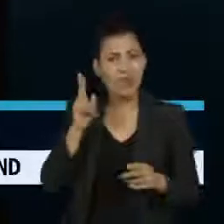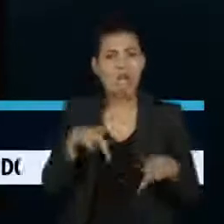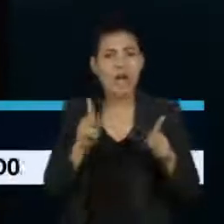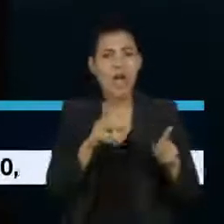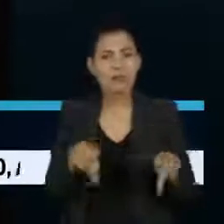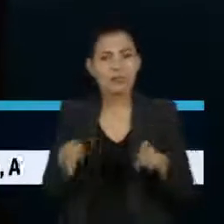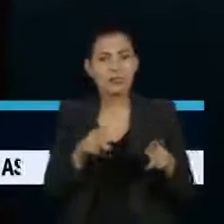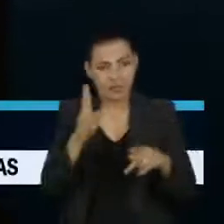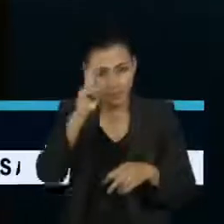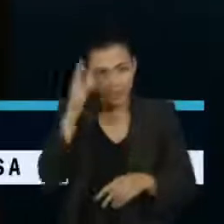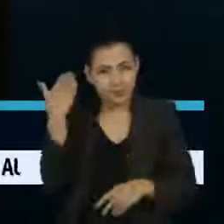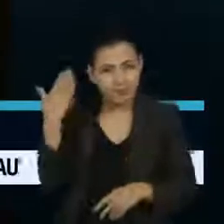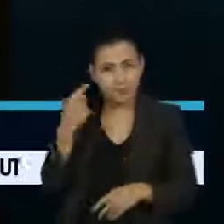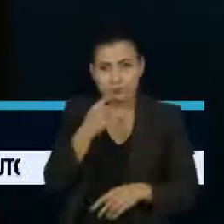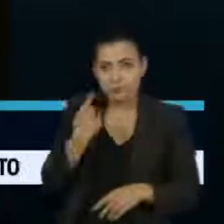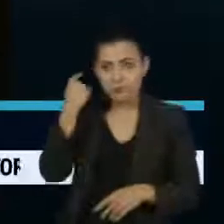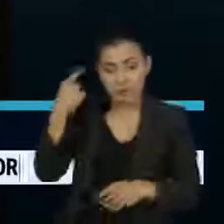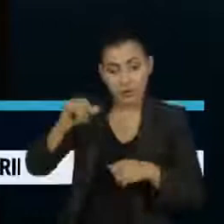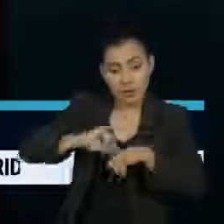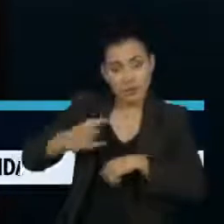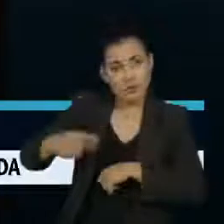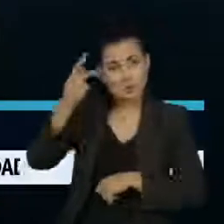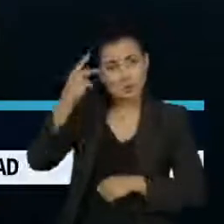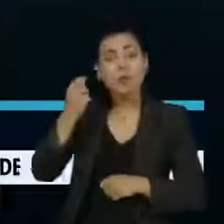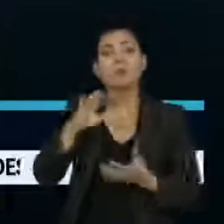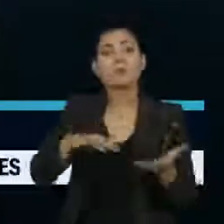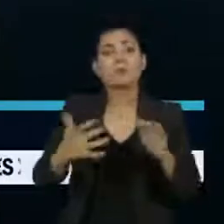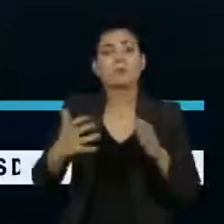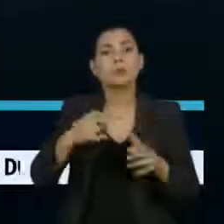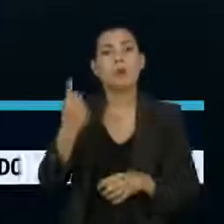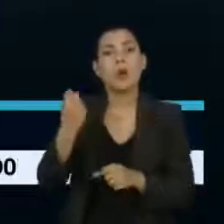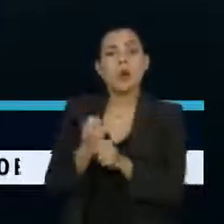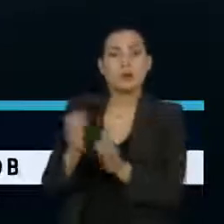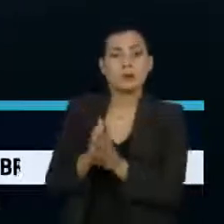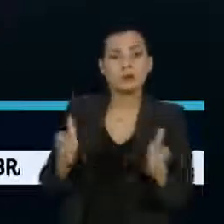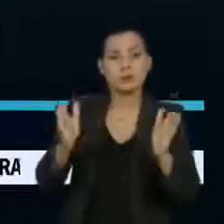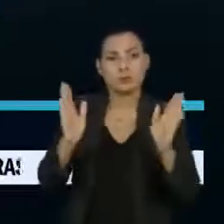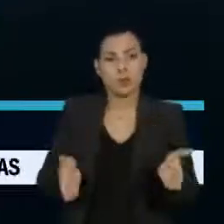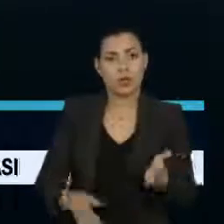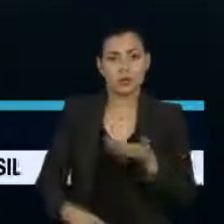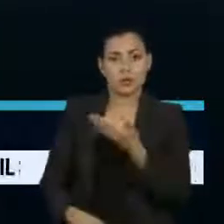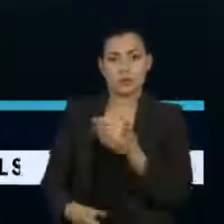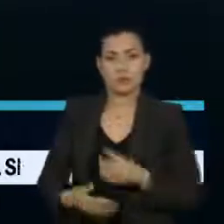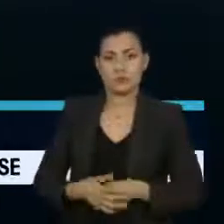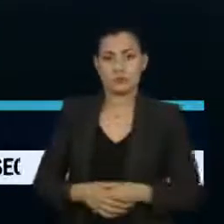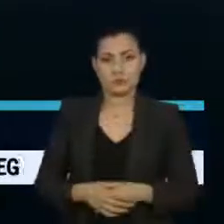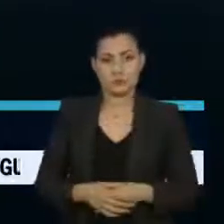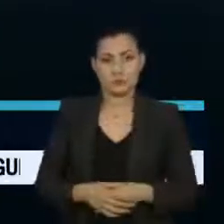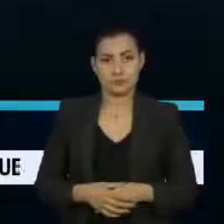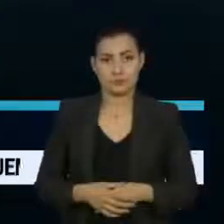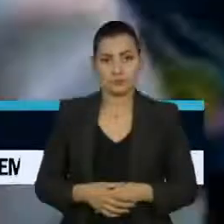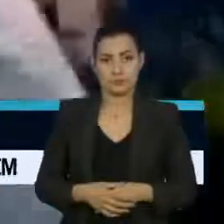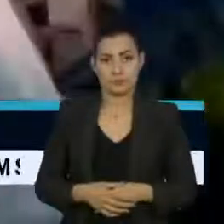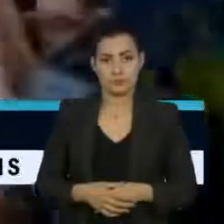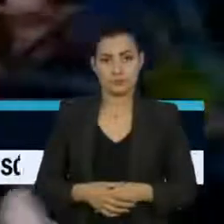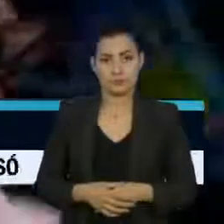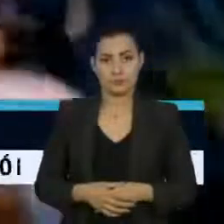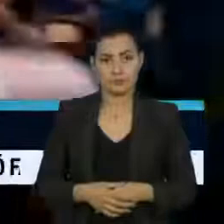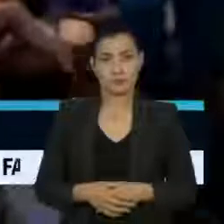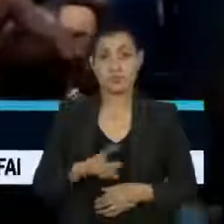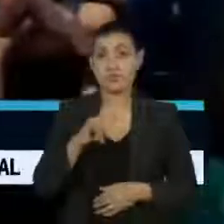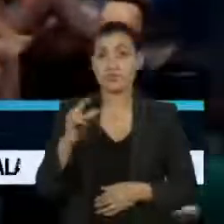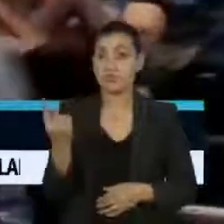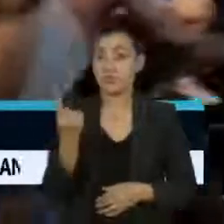relacionado à intervenção policial na capital paulista completou um ano no início deste mês. No